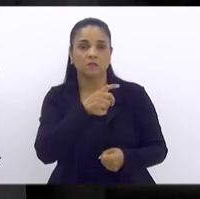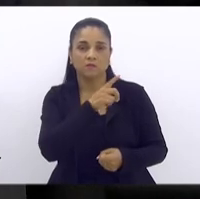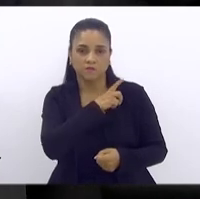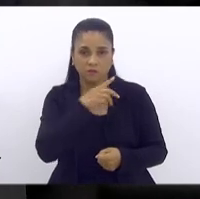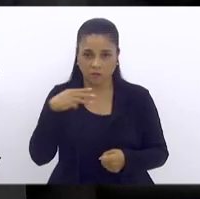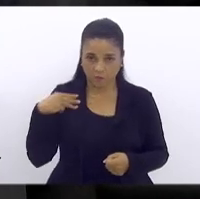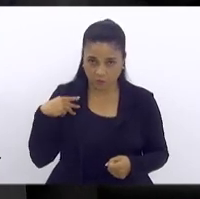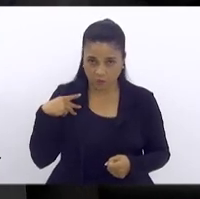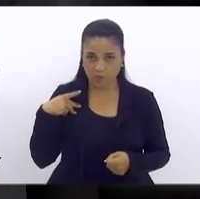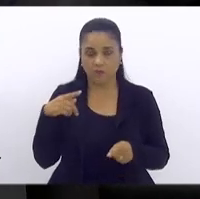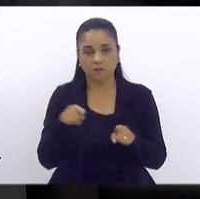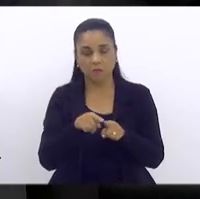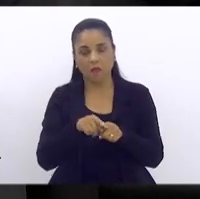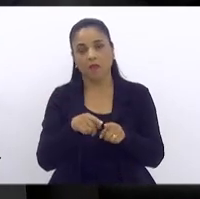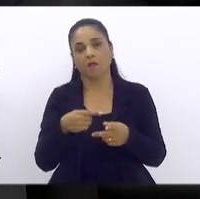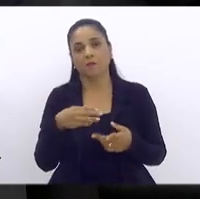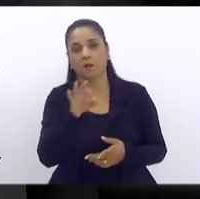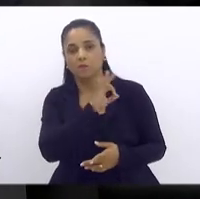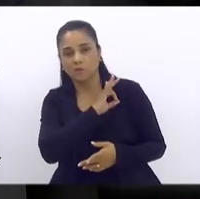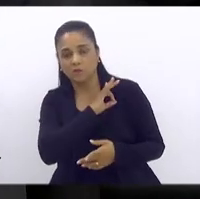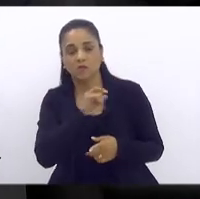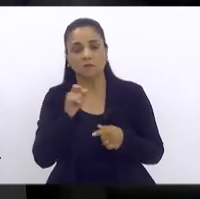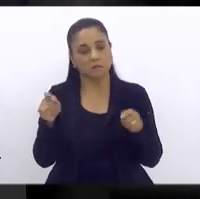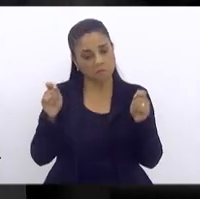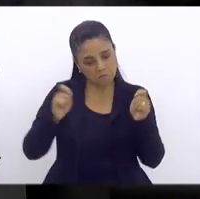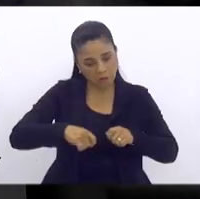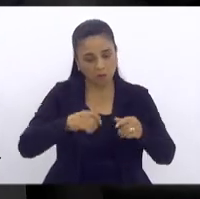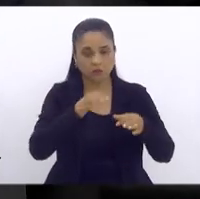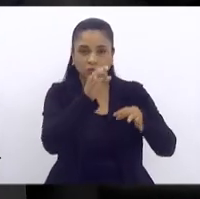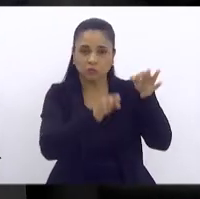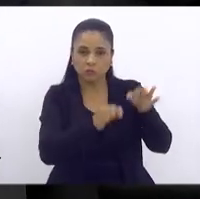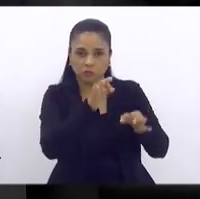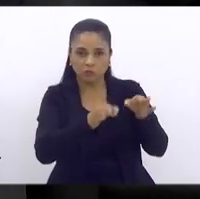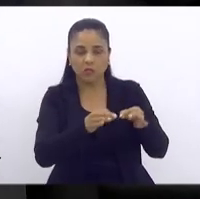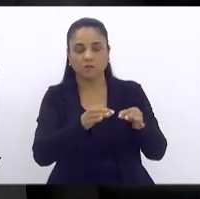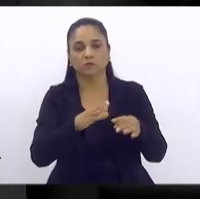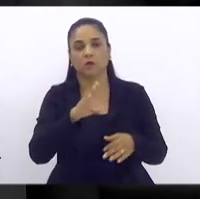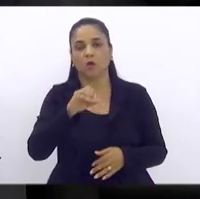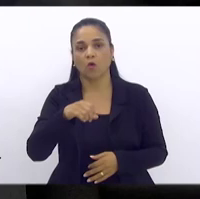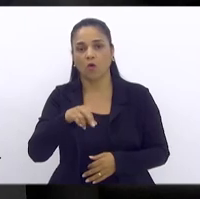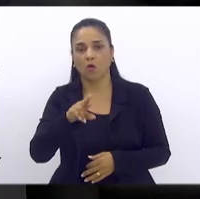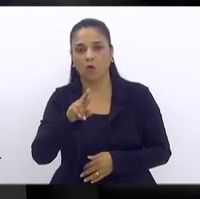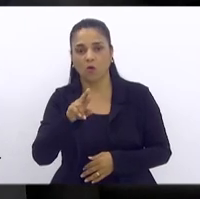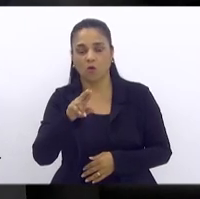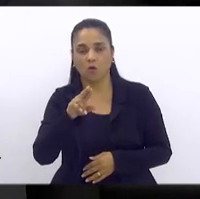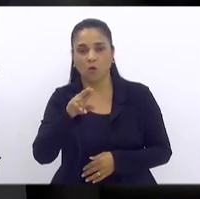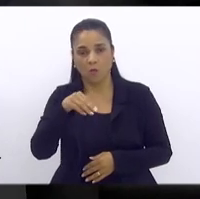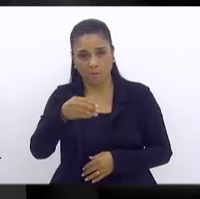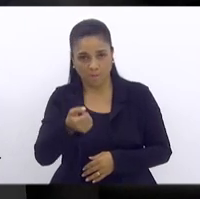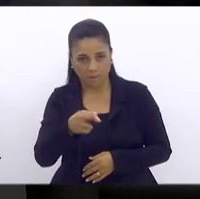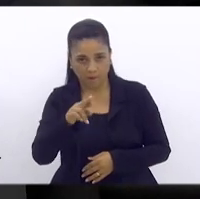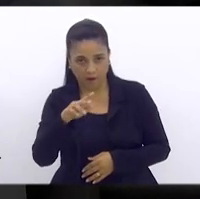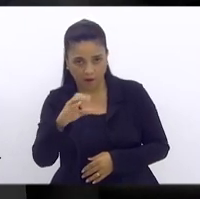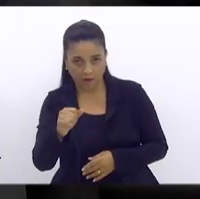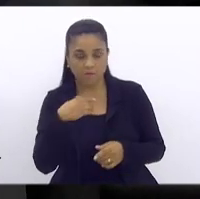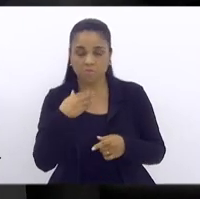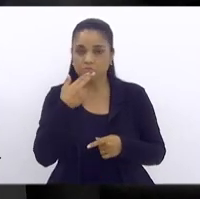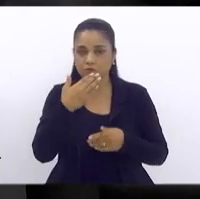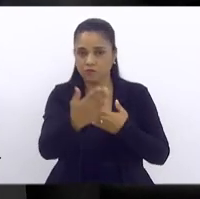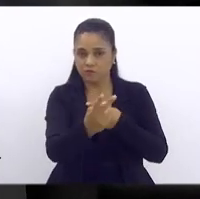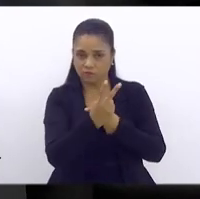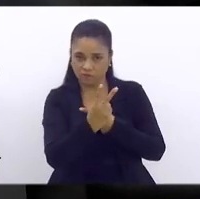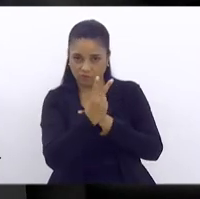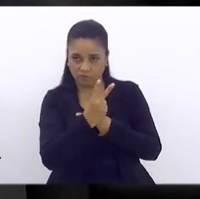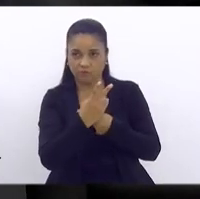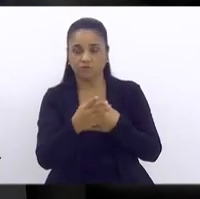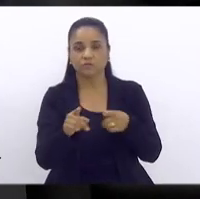poderia ir no Juizado de Violência Doméstica aqui perto, na comarca, para conseguir denunciar e pedir a protetiva. Só que esse direito, que é